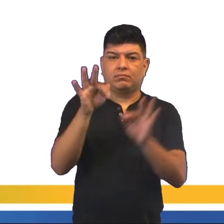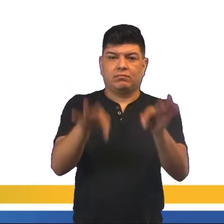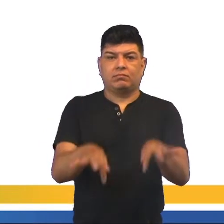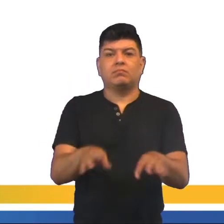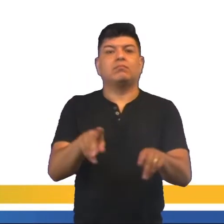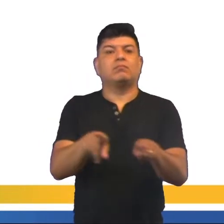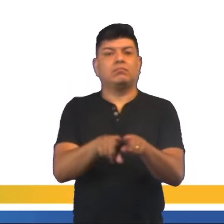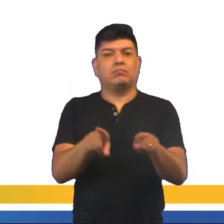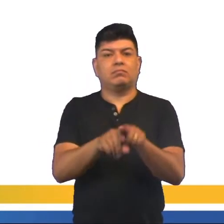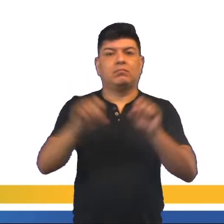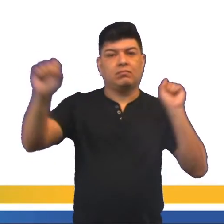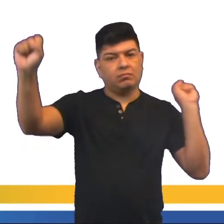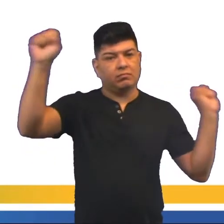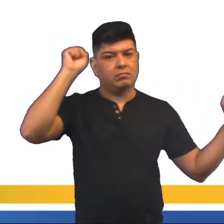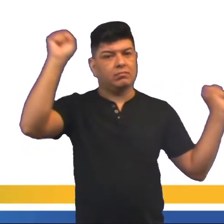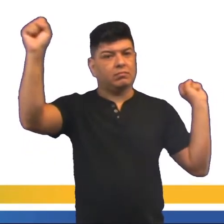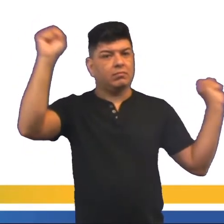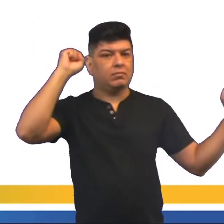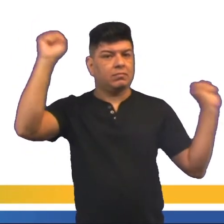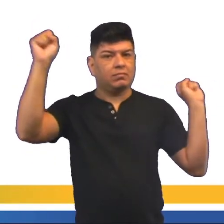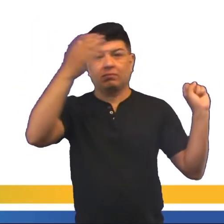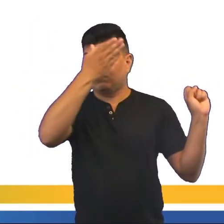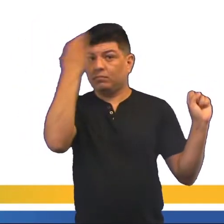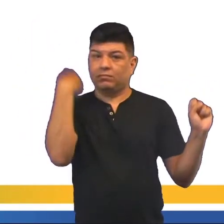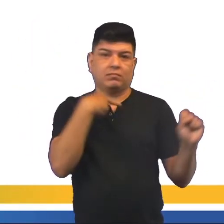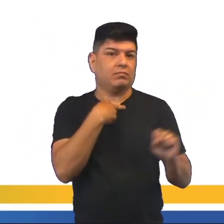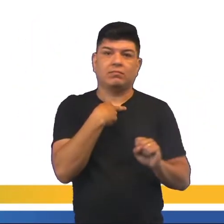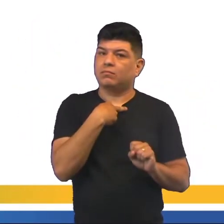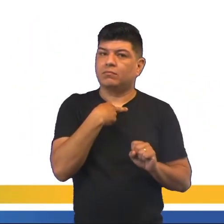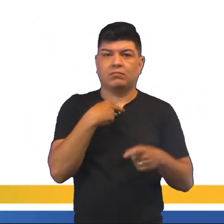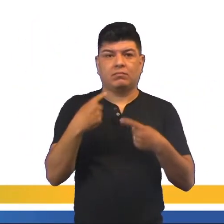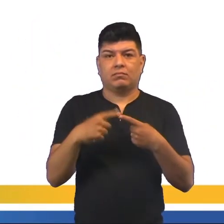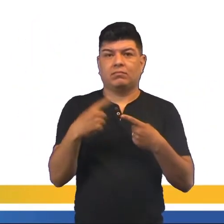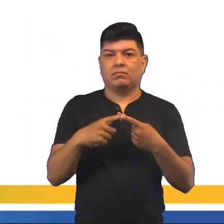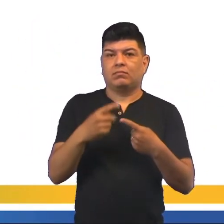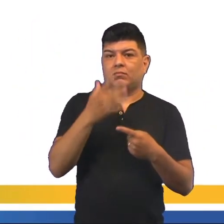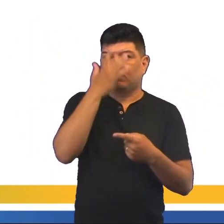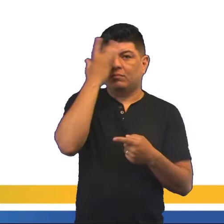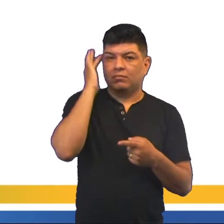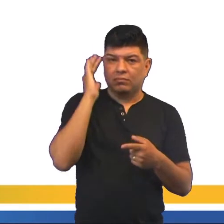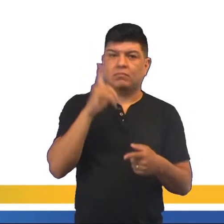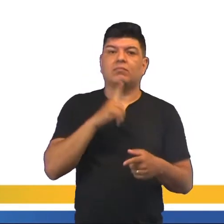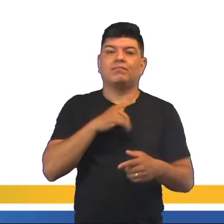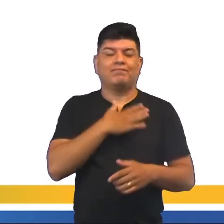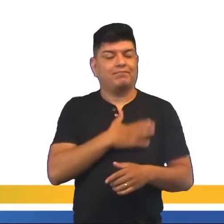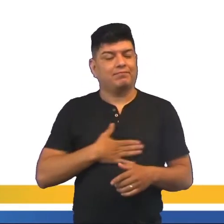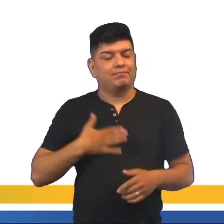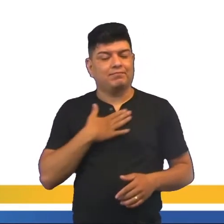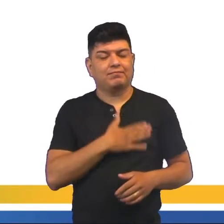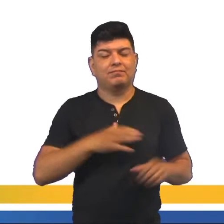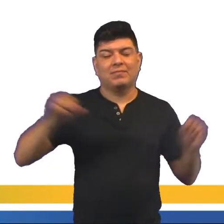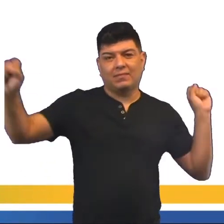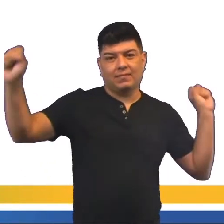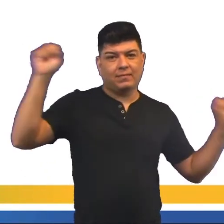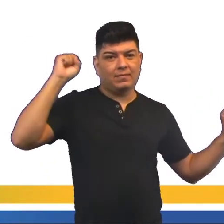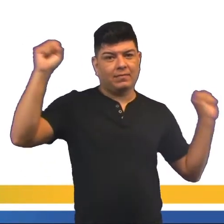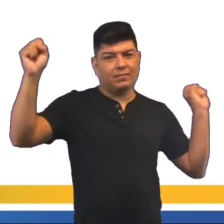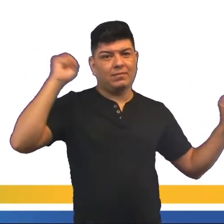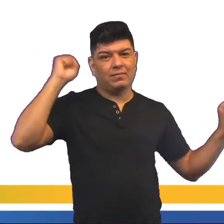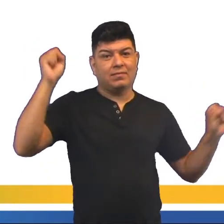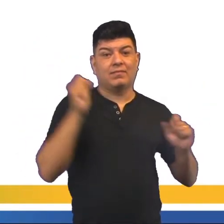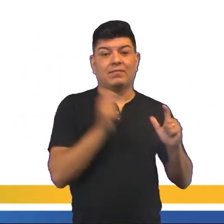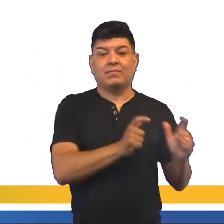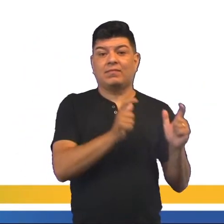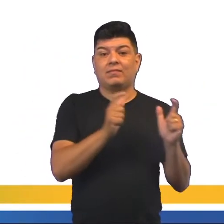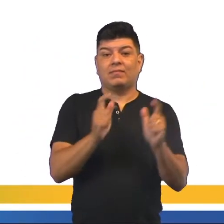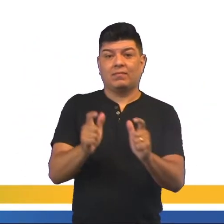finalidades, inclusive para o banho. Não podemos esquecer disso, né? O banho, que muita gente ainda tem esse prazer de tomar banho em locais que ainda não